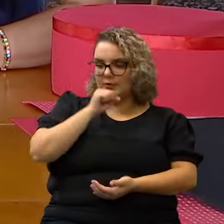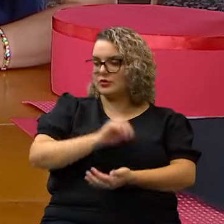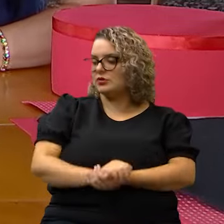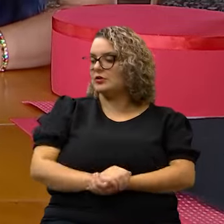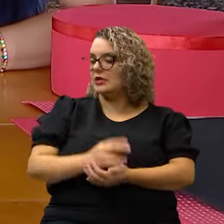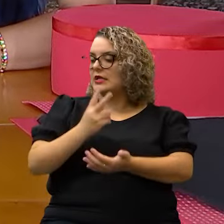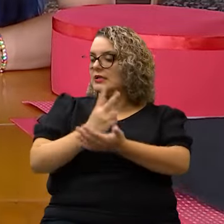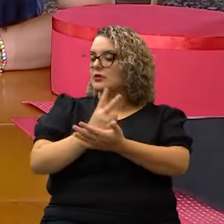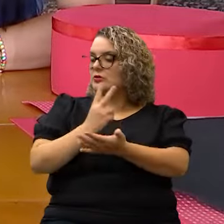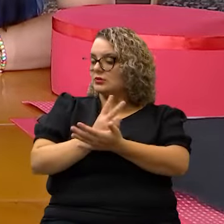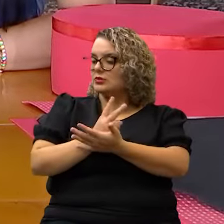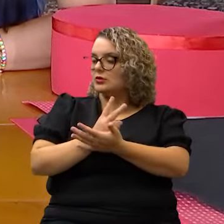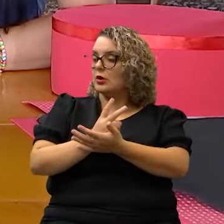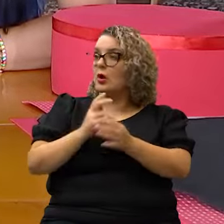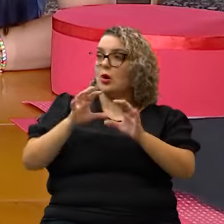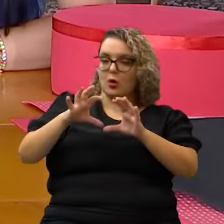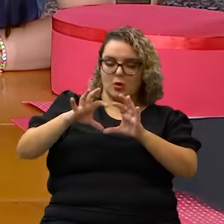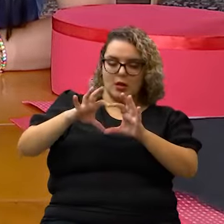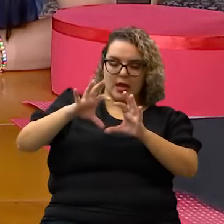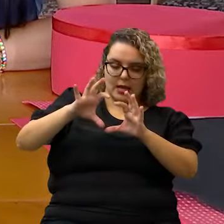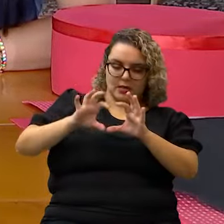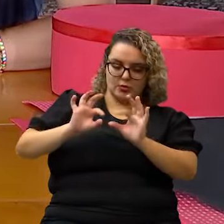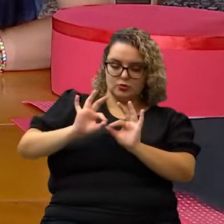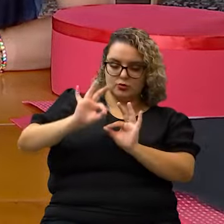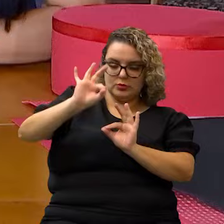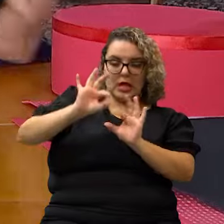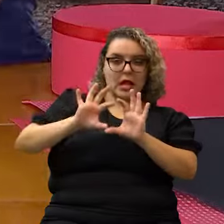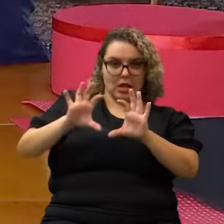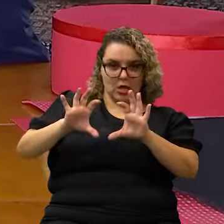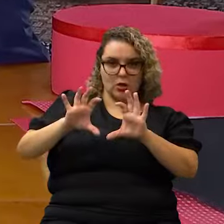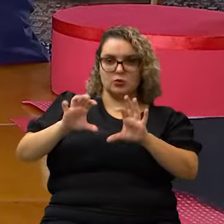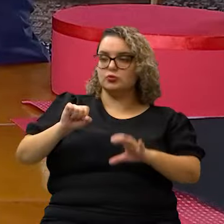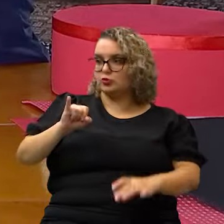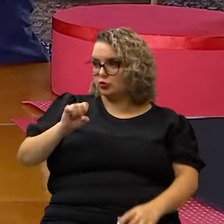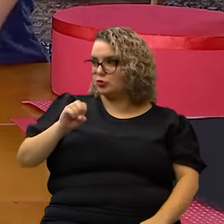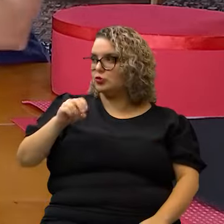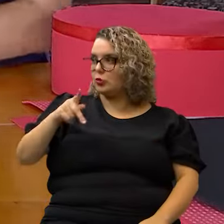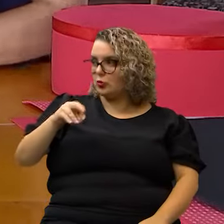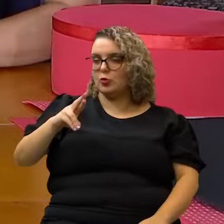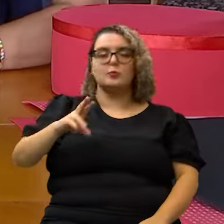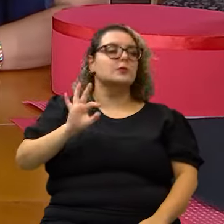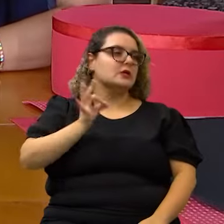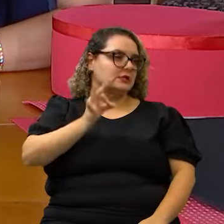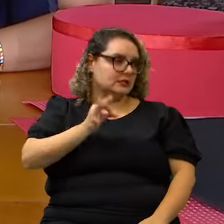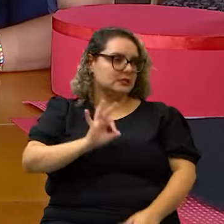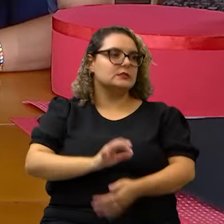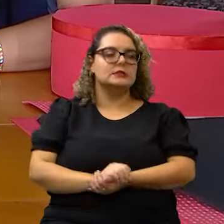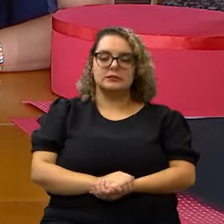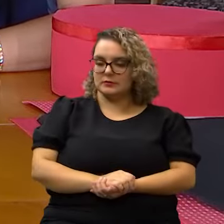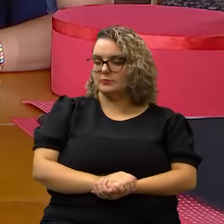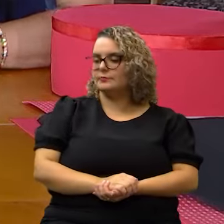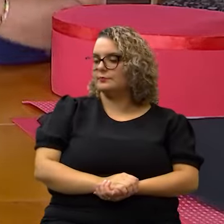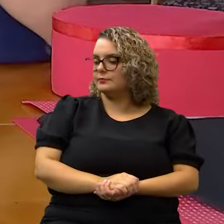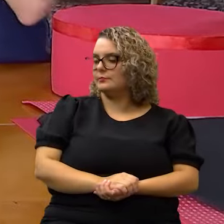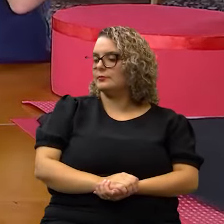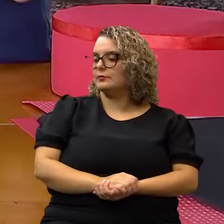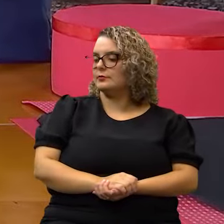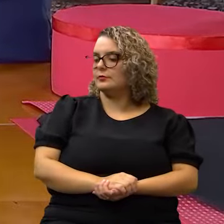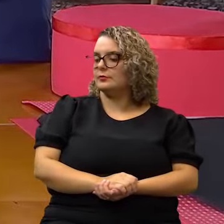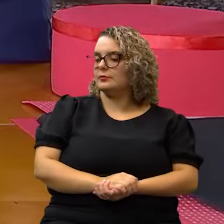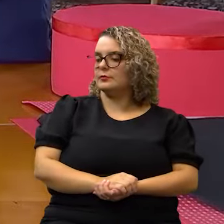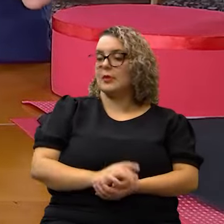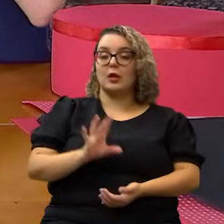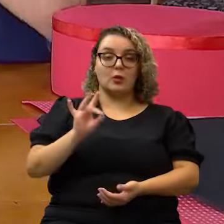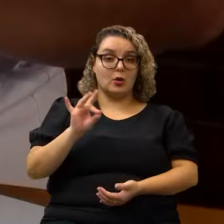rapidinho. Então você sempre pega aqui como medida a largura do isopor, certo? Eu já venho com a cola